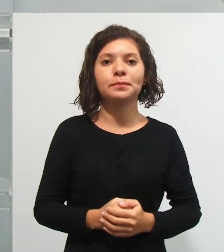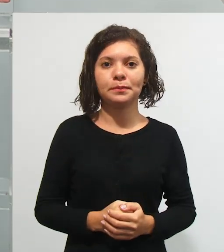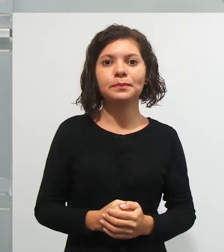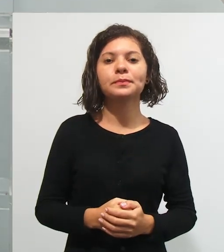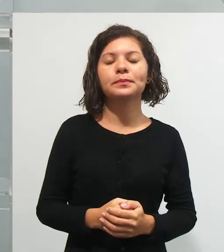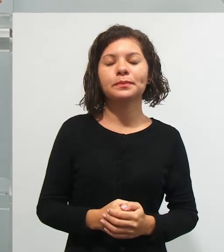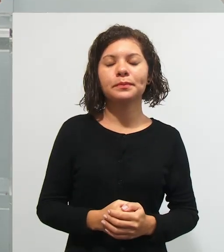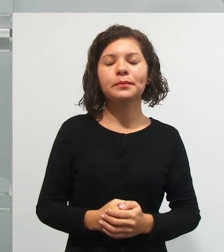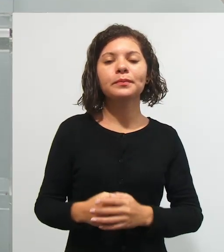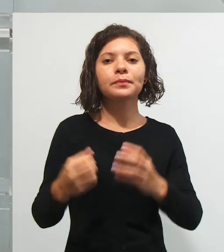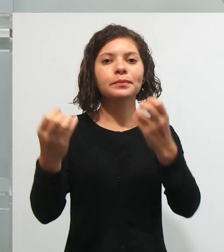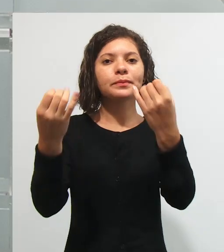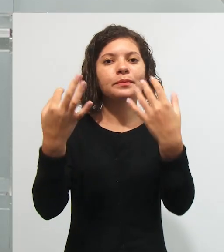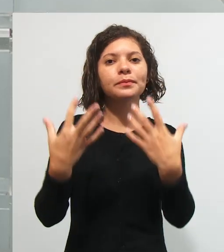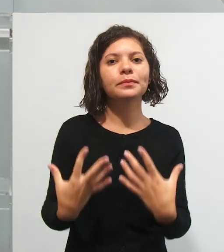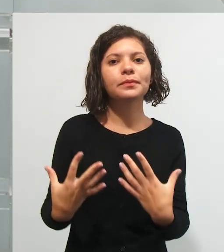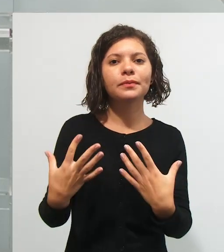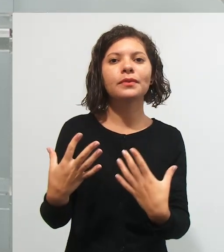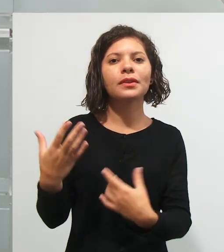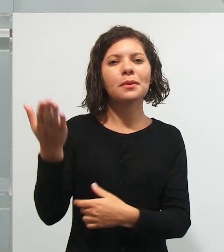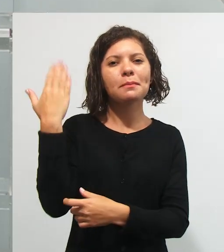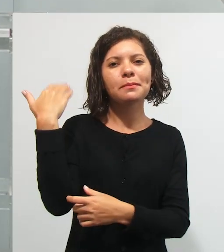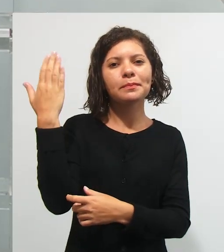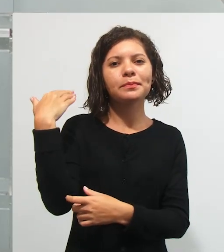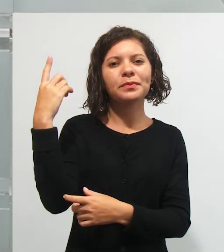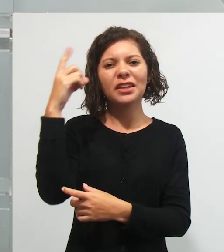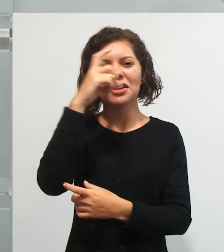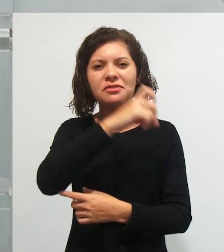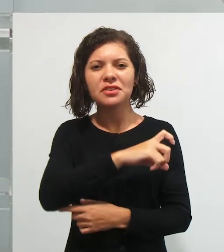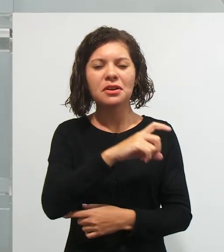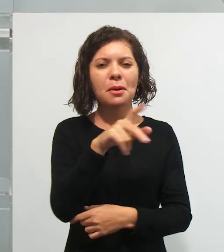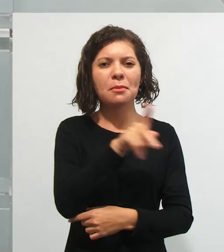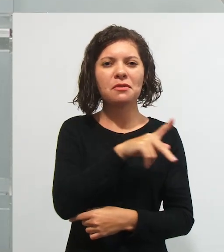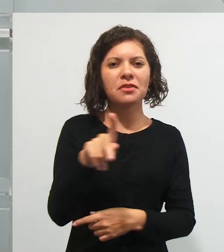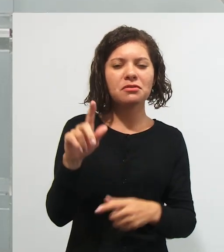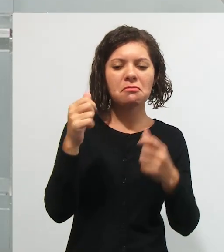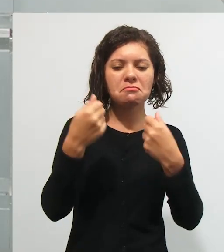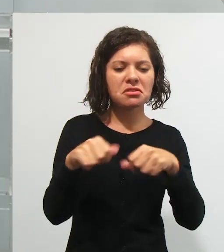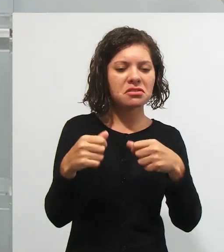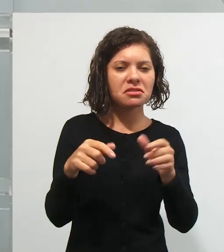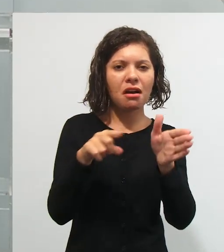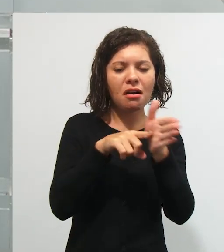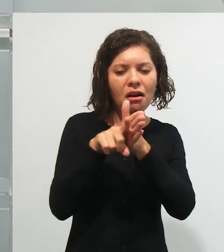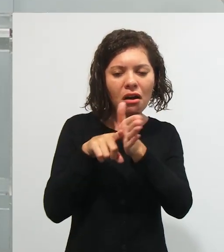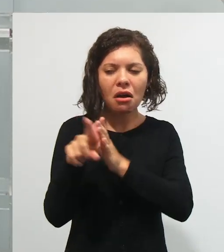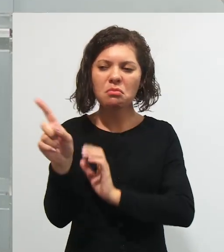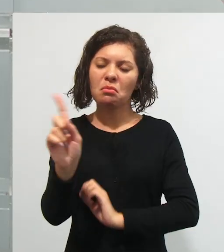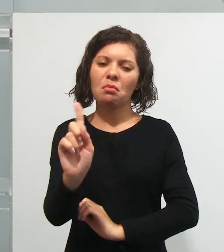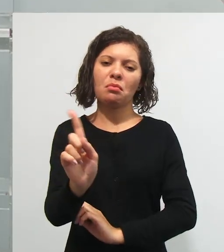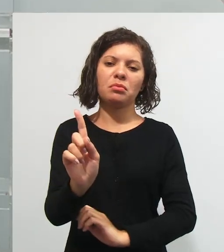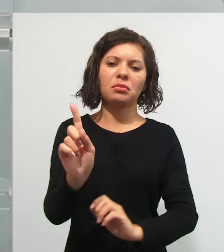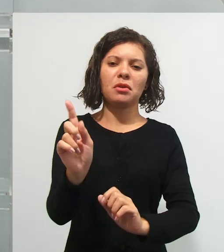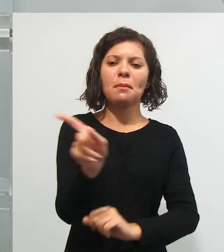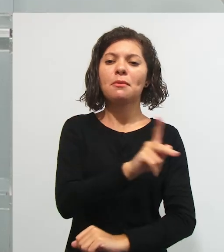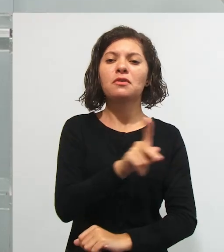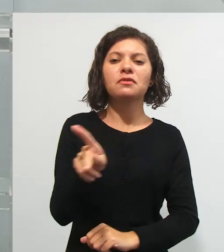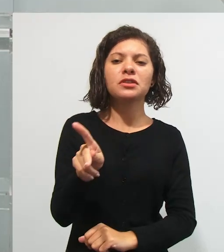que não era para professor. Professor não tem essa capacidade de ser pesquisador, sabe? Professor é professor. Professor não